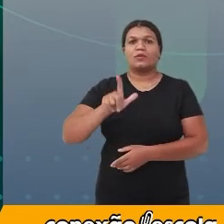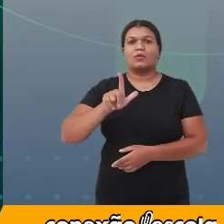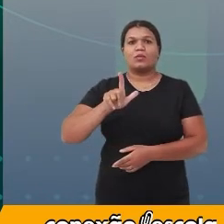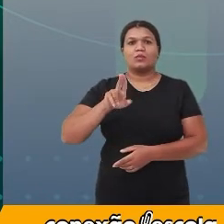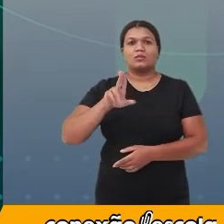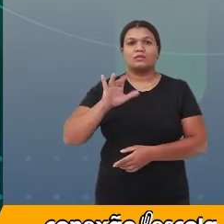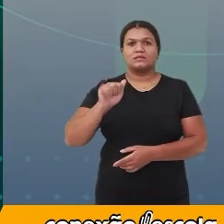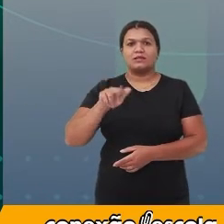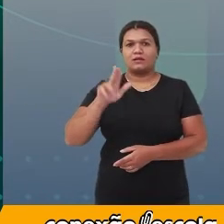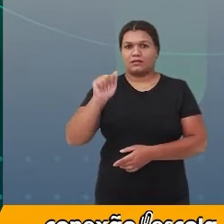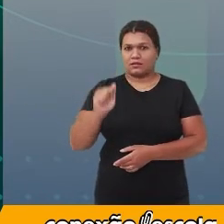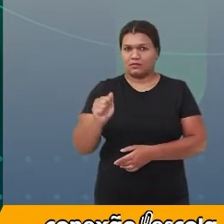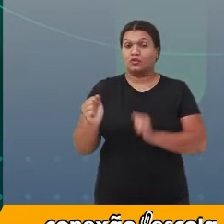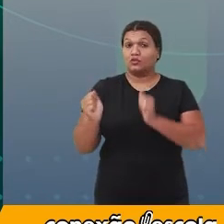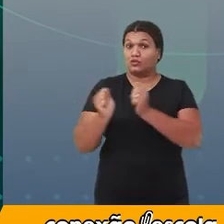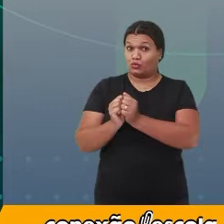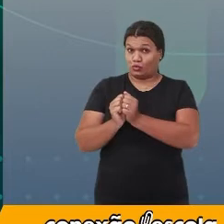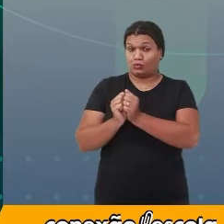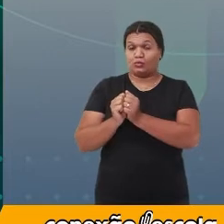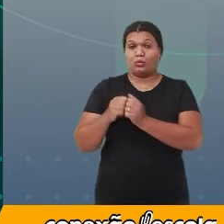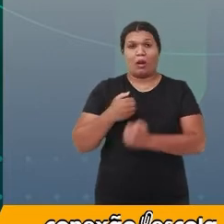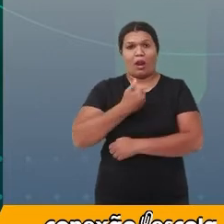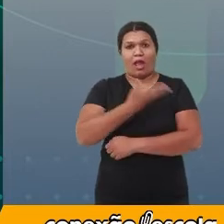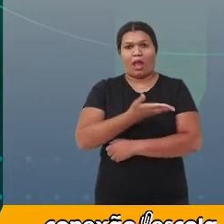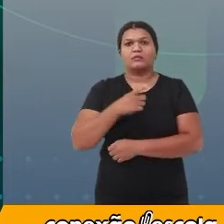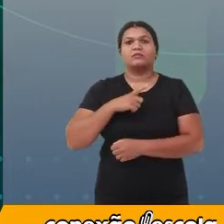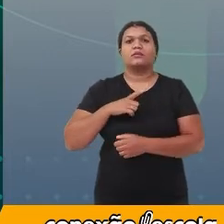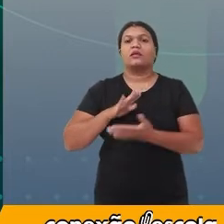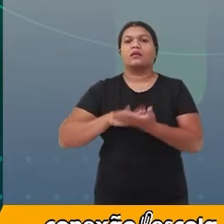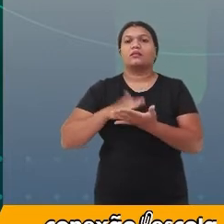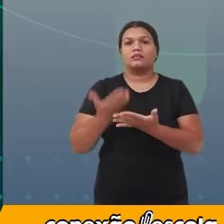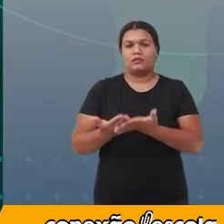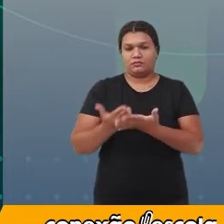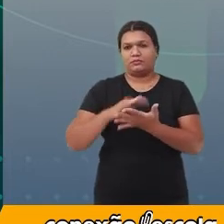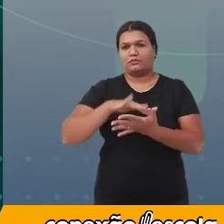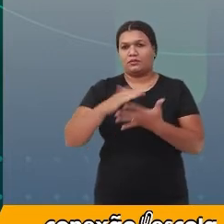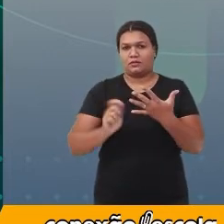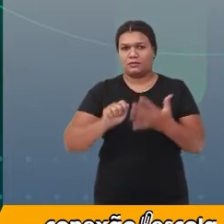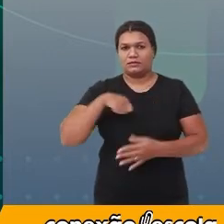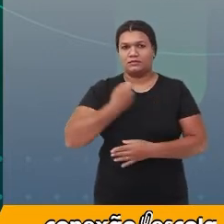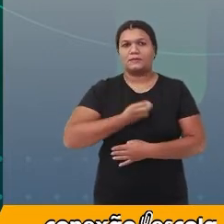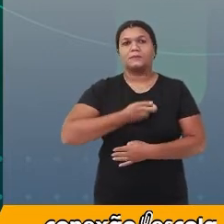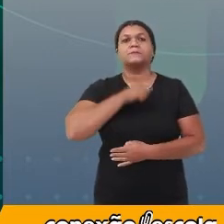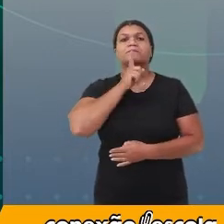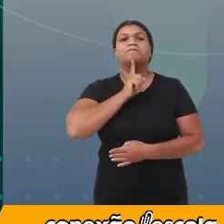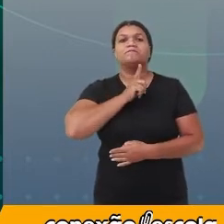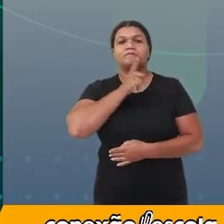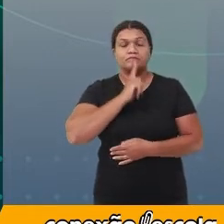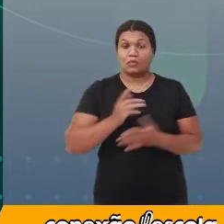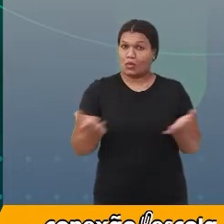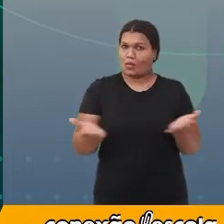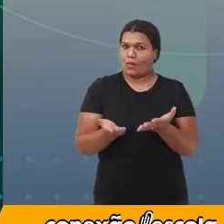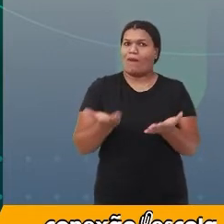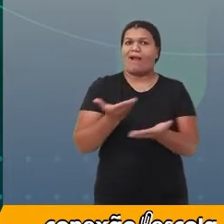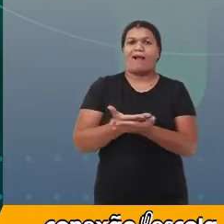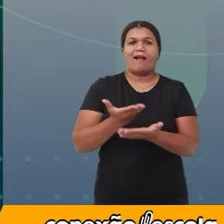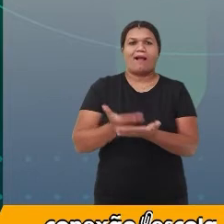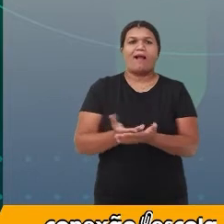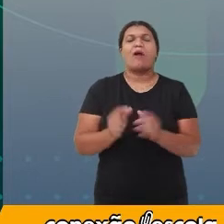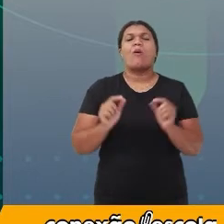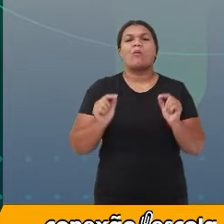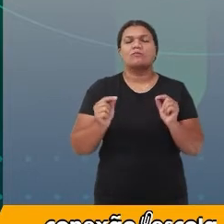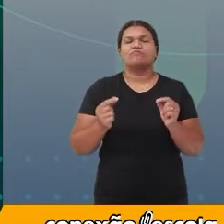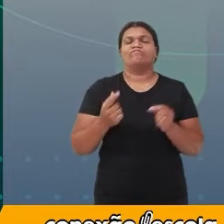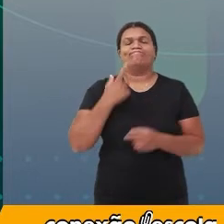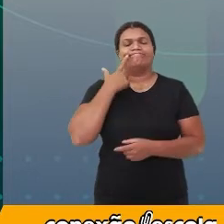professora Luciana. Ao meu lado, a nossa intérprete, Williane. Hoje, a nossa aula está